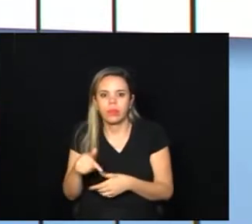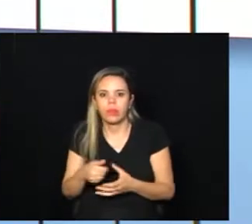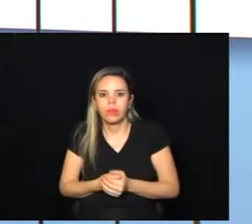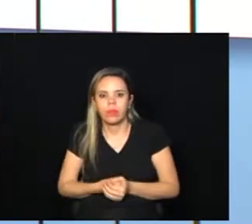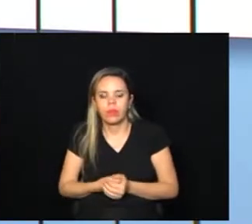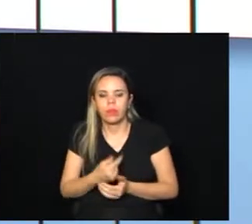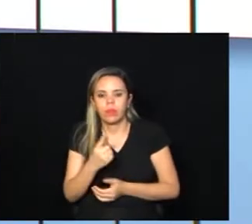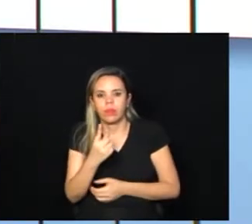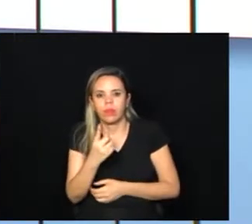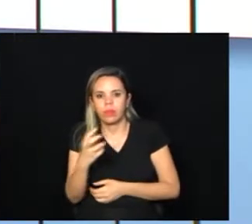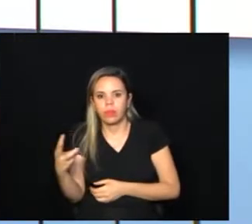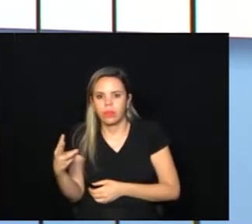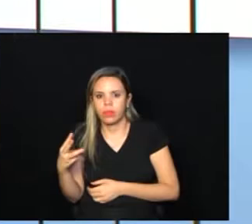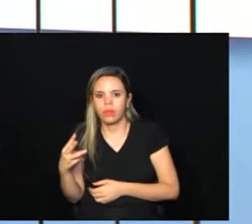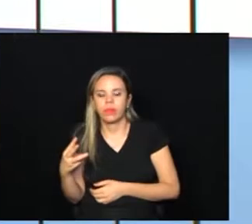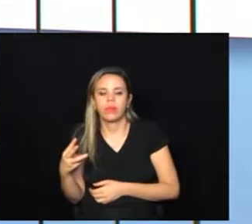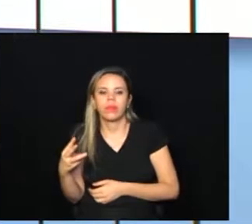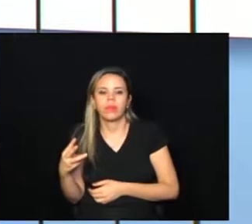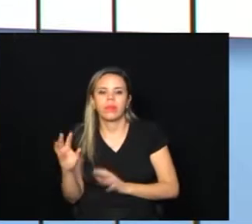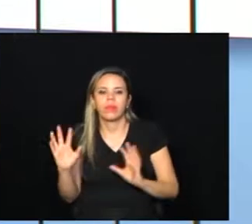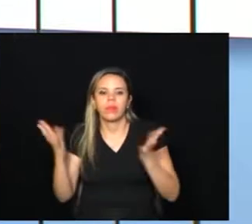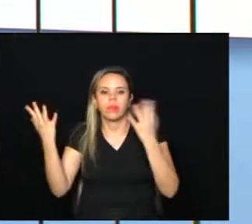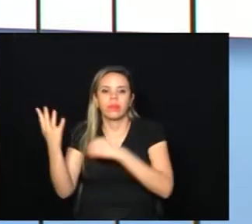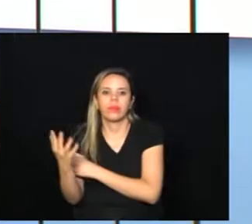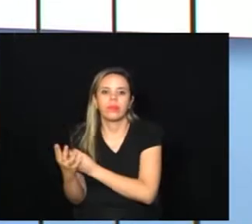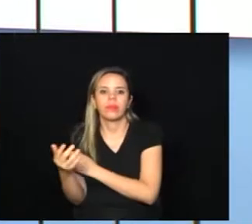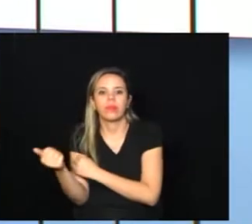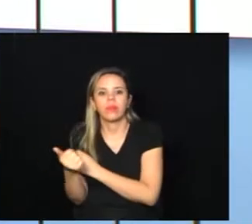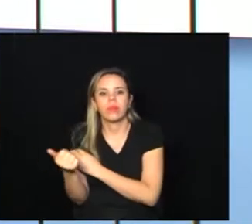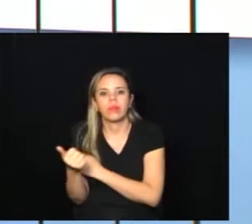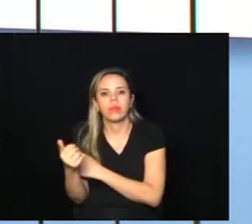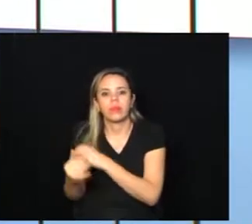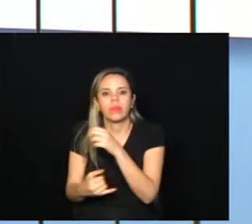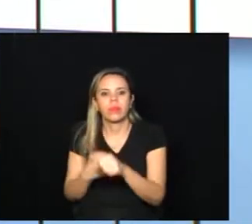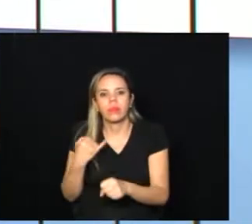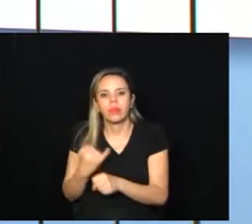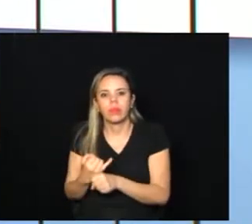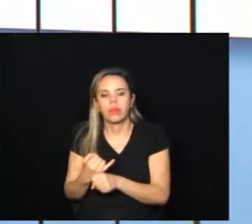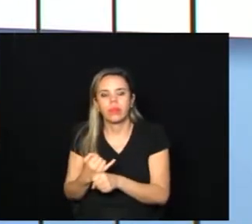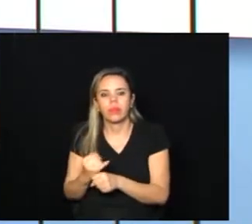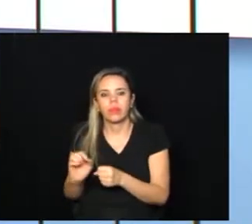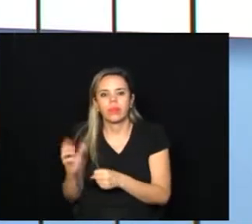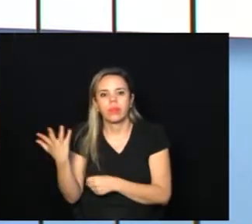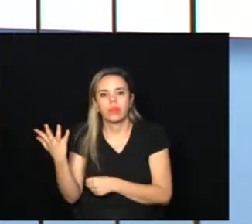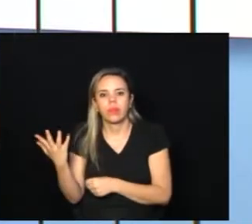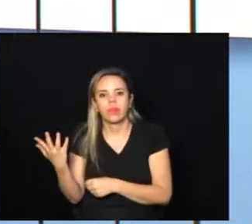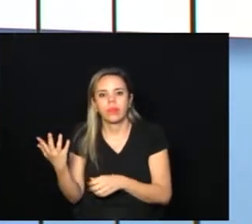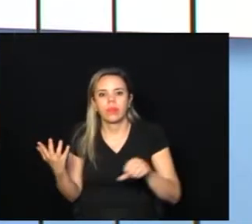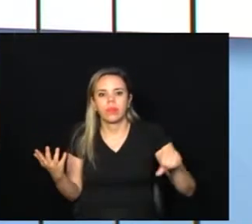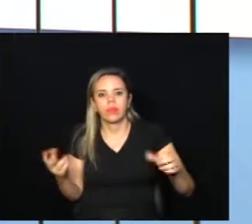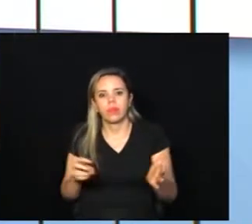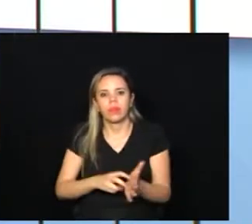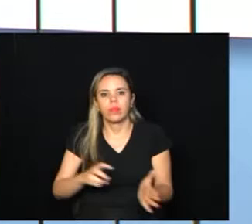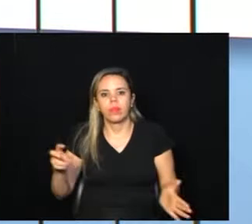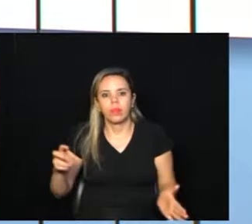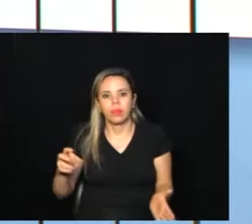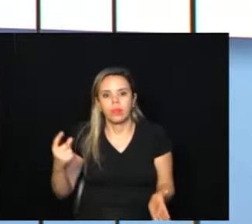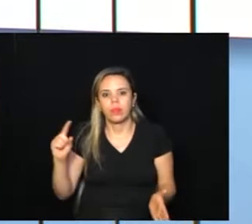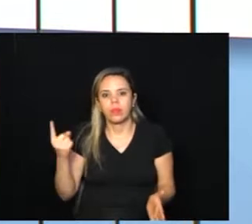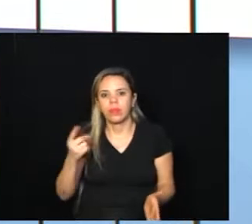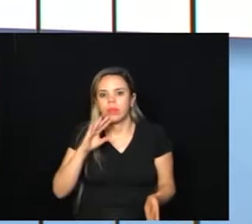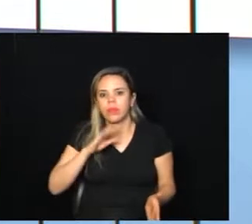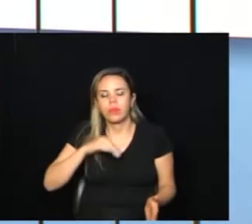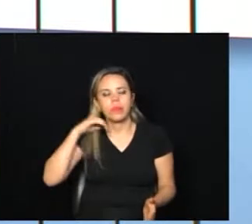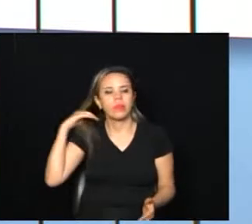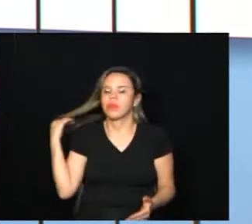é a 13ª edição do evento, mas pela primeira vez online, e vai acontecer das 9 da manhã à 1 da